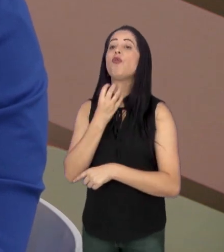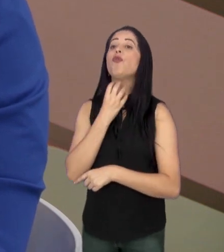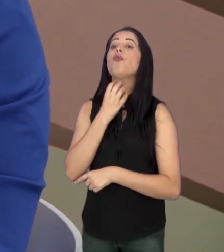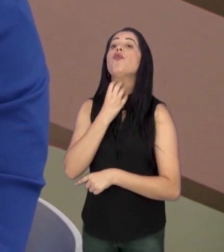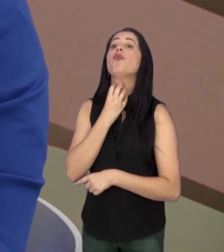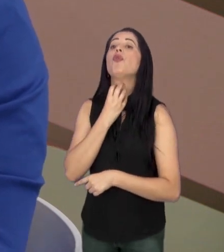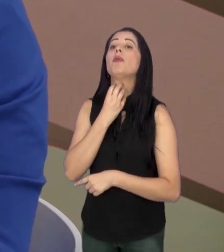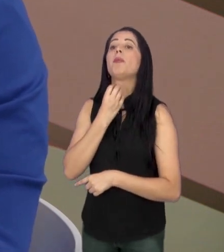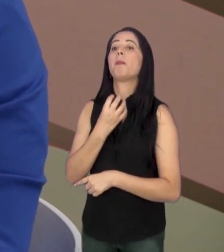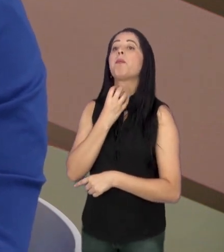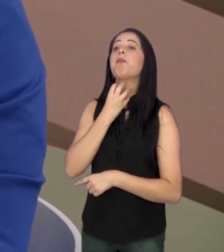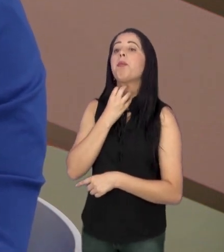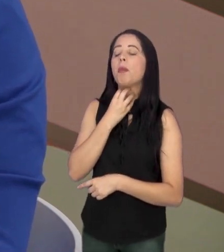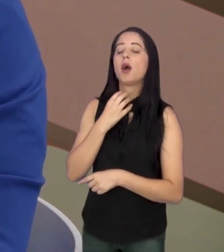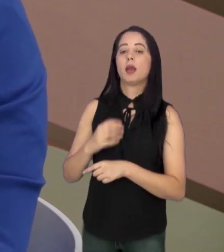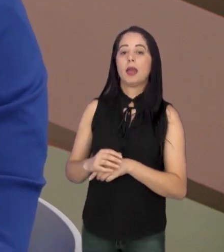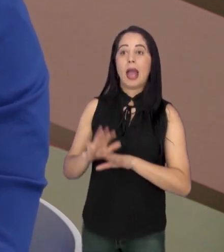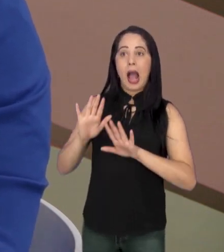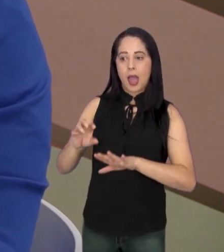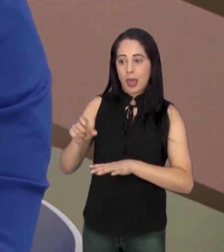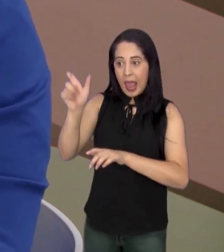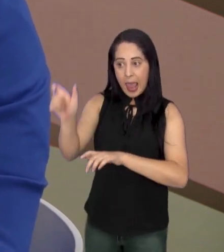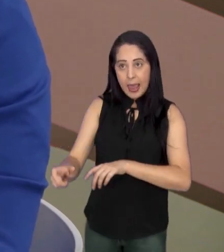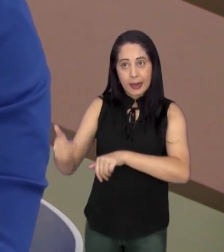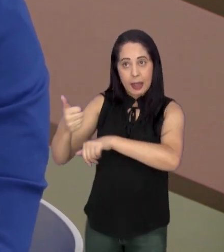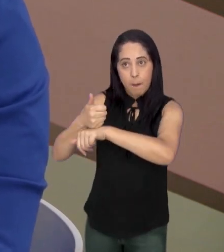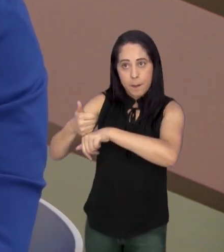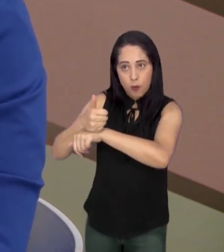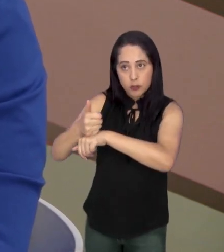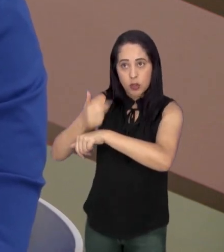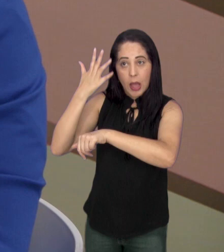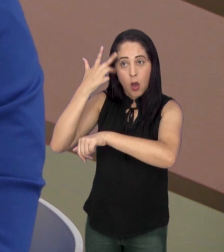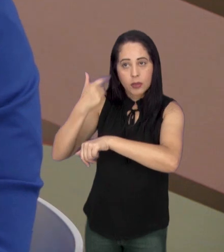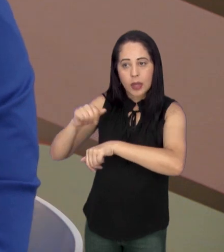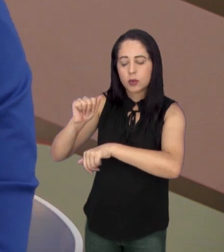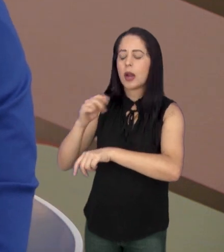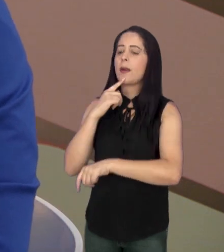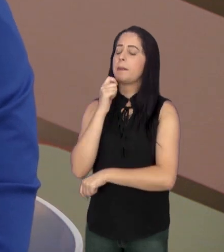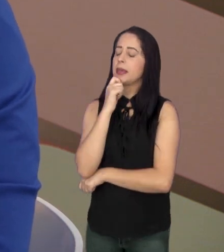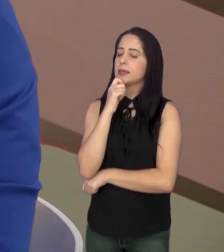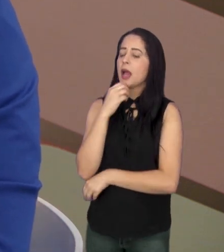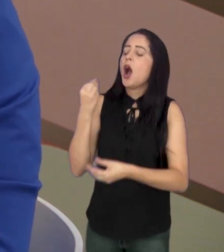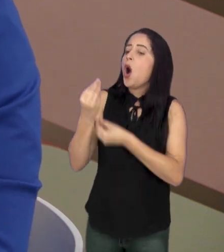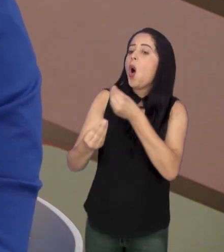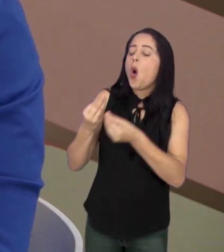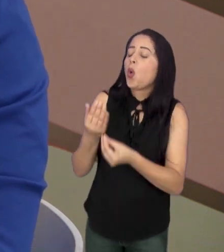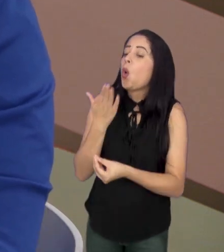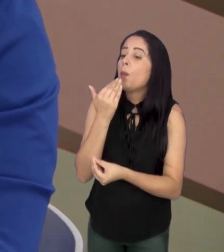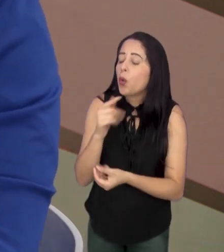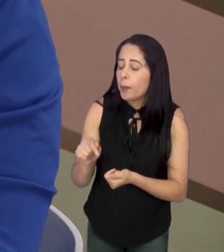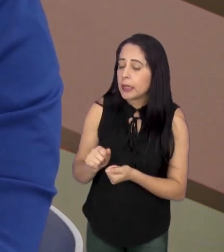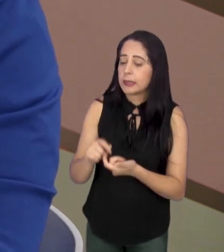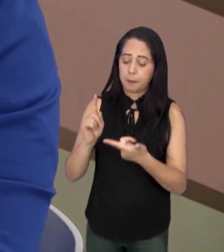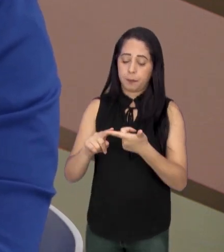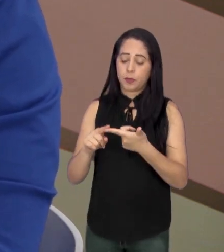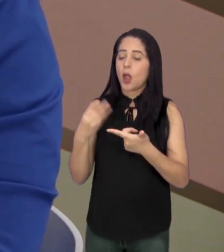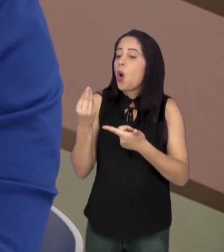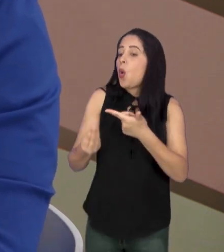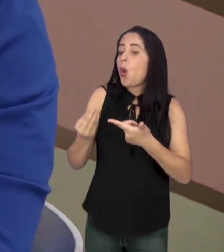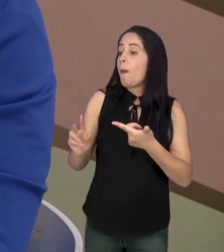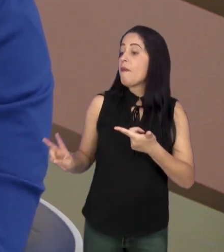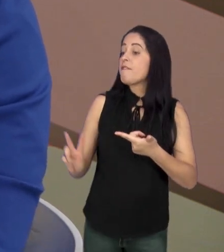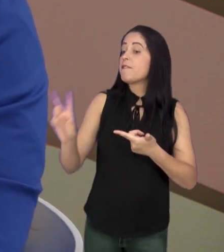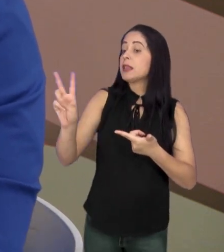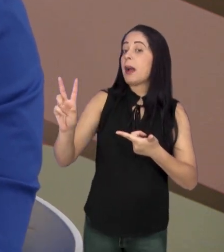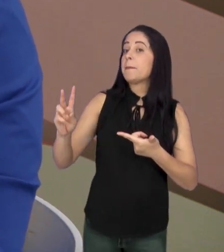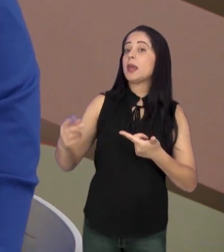novo. O naturopata, ele vai parar e vai entender. Então, vamos olhar como é que está a sua alimentação? Como é que estão os seus níveis de vitaminas? Como